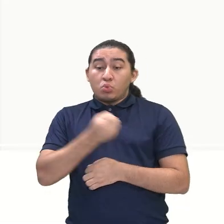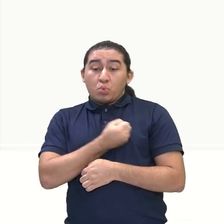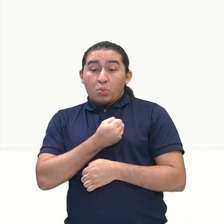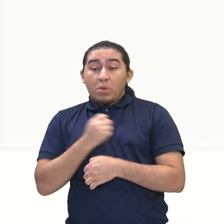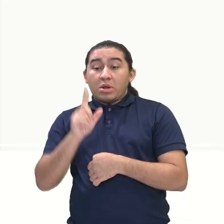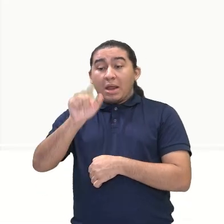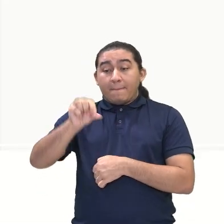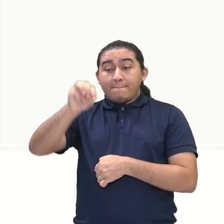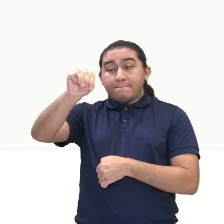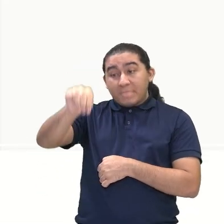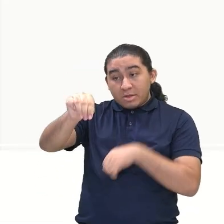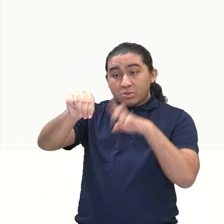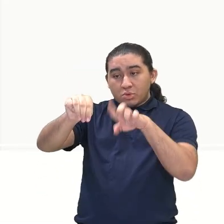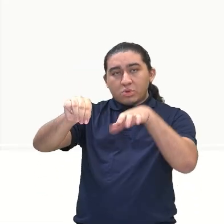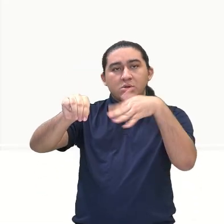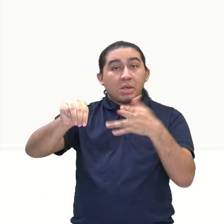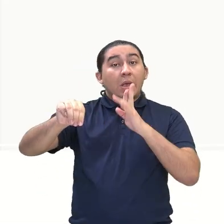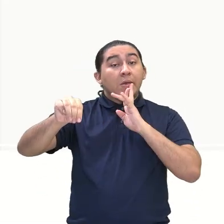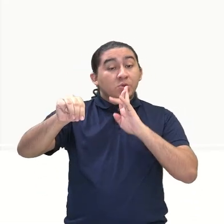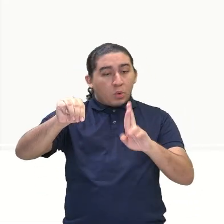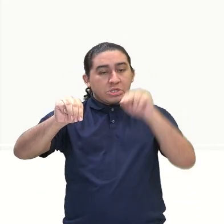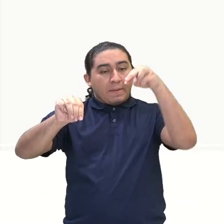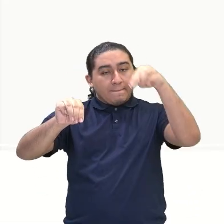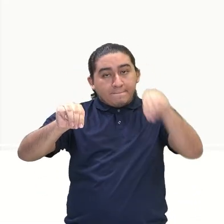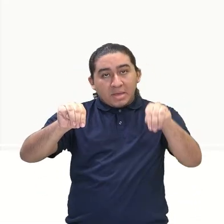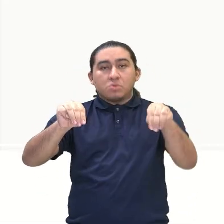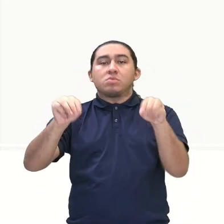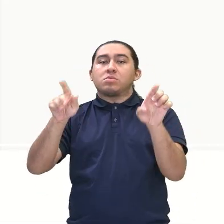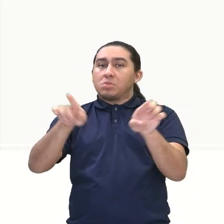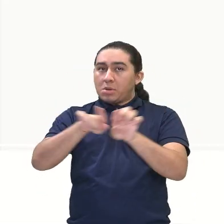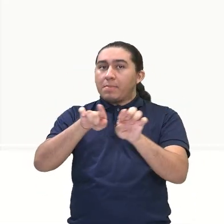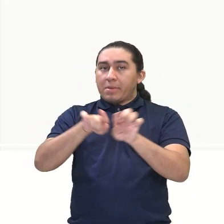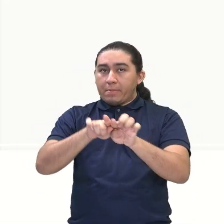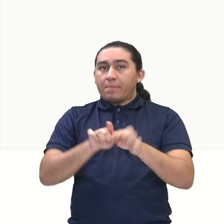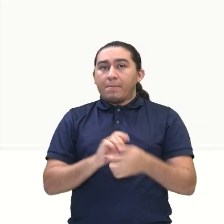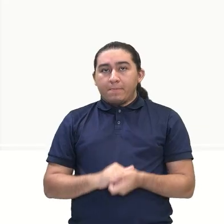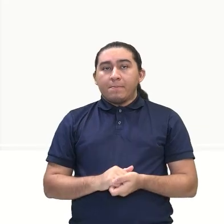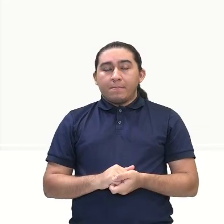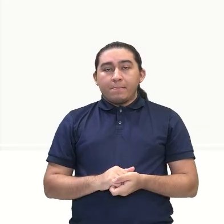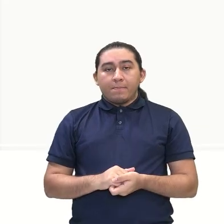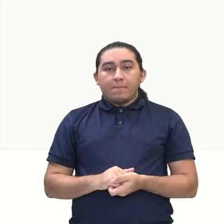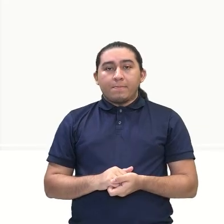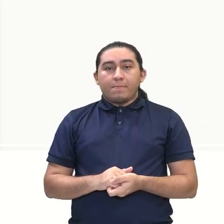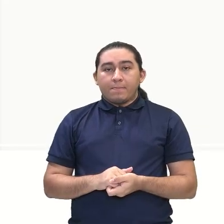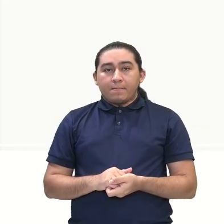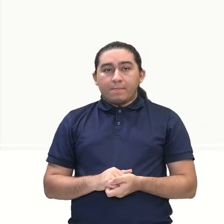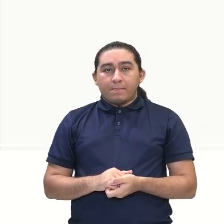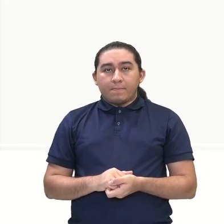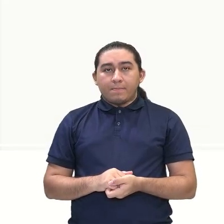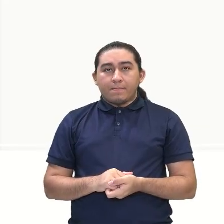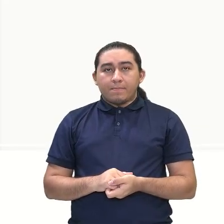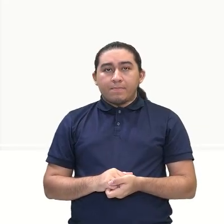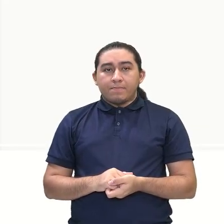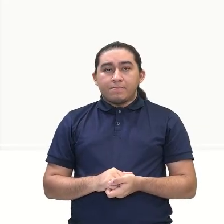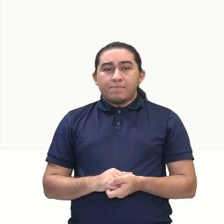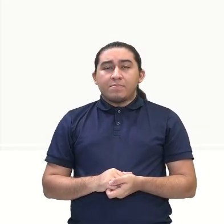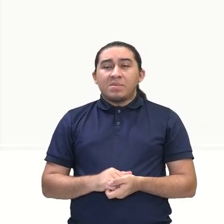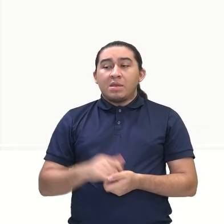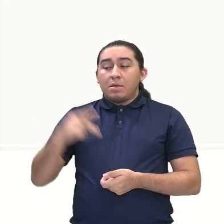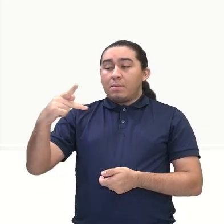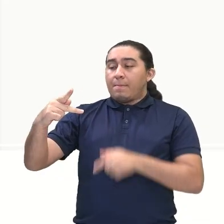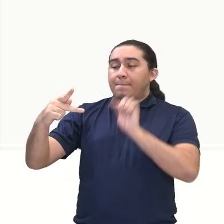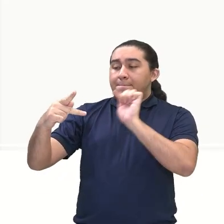afirmar que o perímetro é 175 metros. Beleza? Então, pensei em perímetro, eu tenho